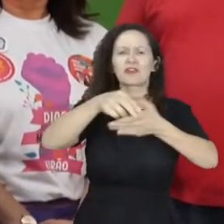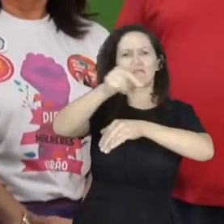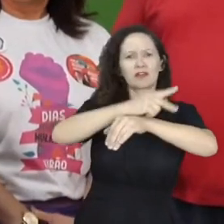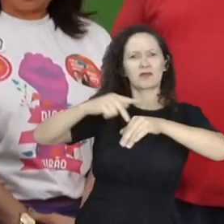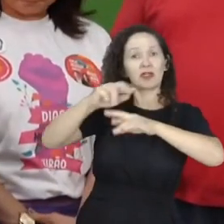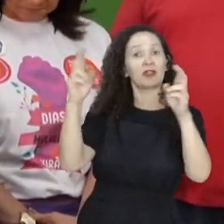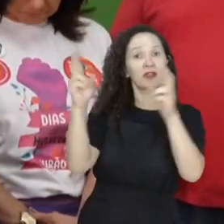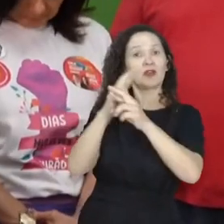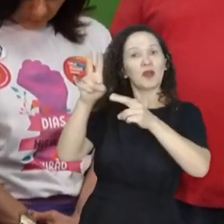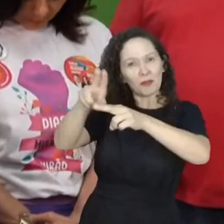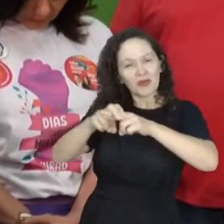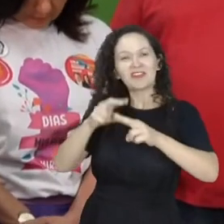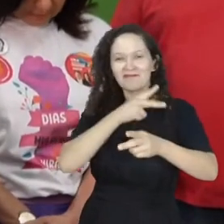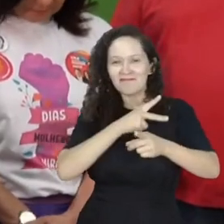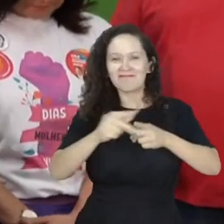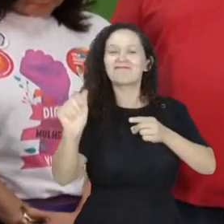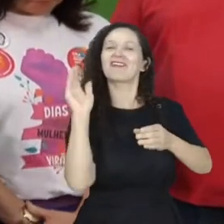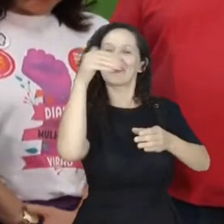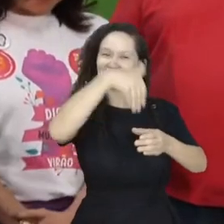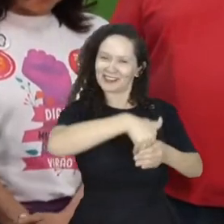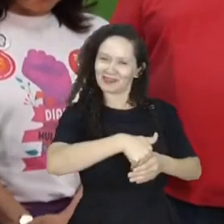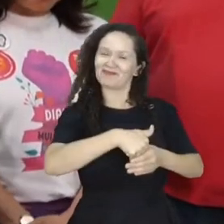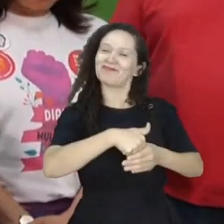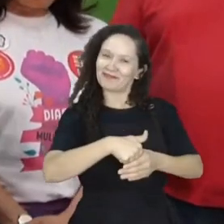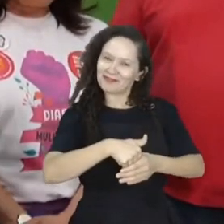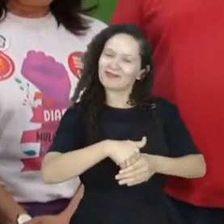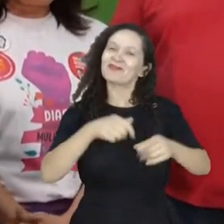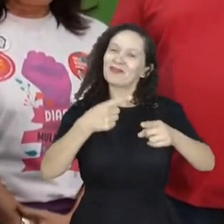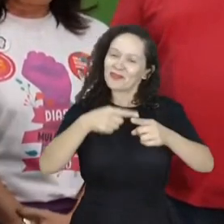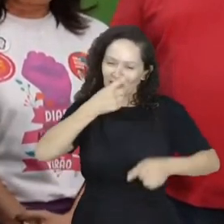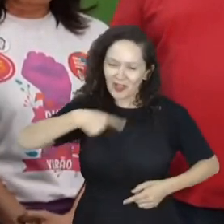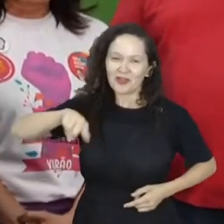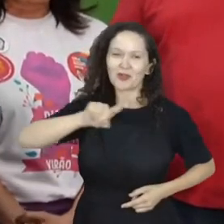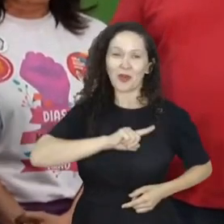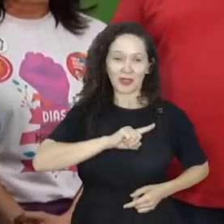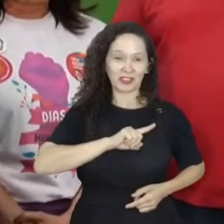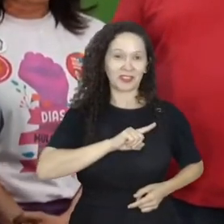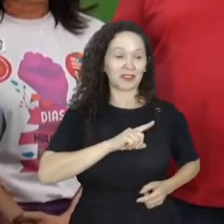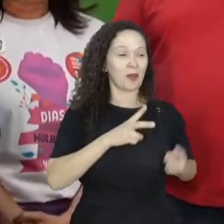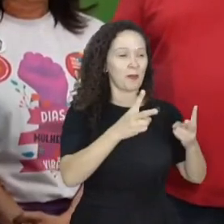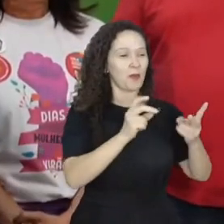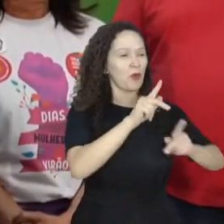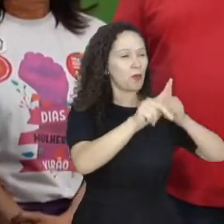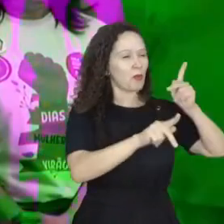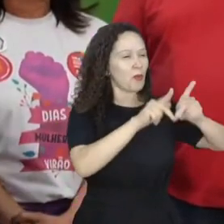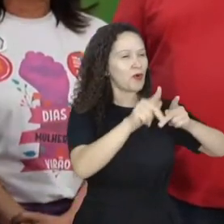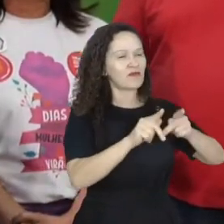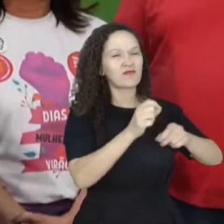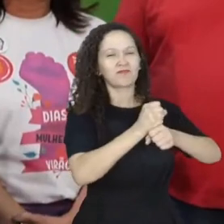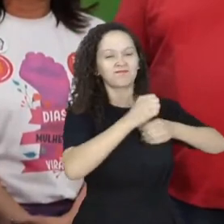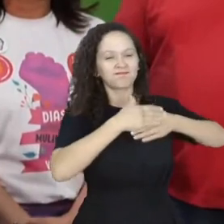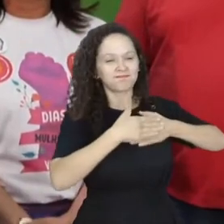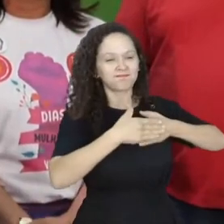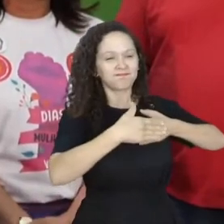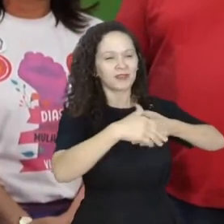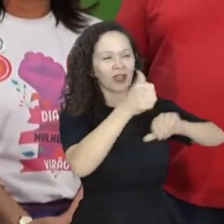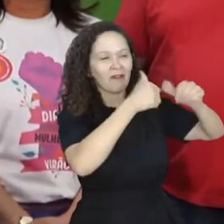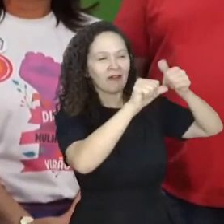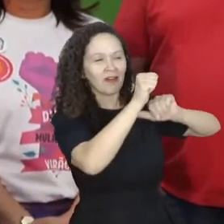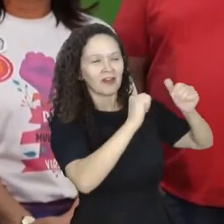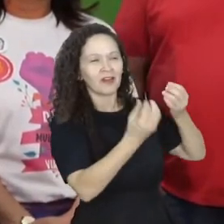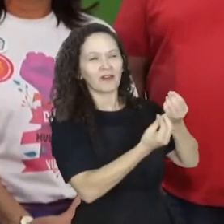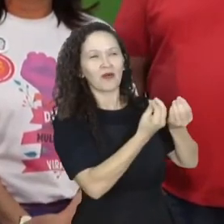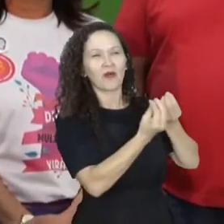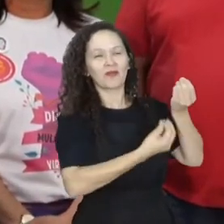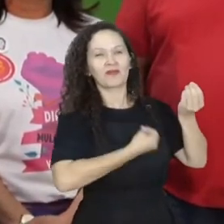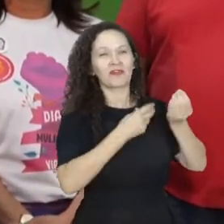por isso que nós vamos ganhar essas eleições. Porque o povo vai medindo, vai passando o tempo, o povo vai medindo a pulsação.